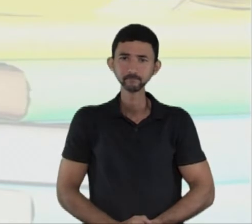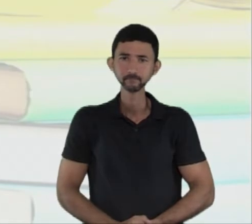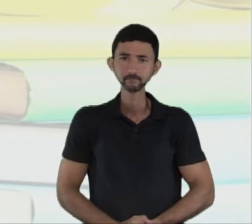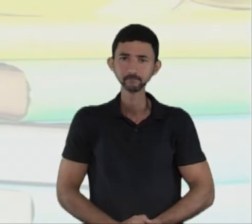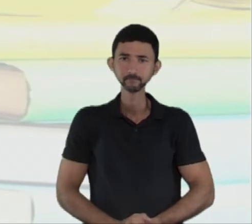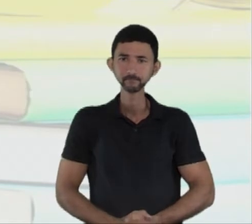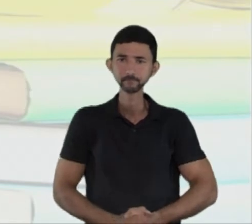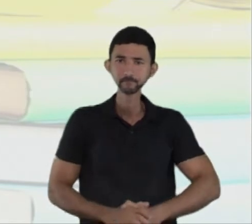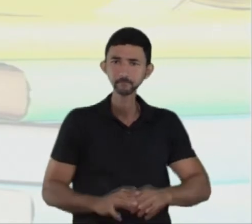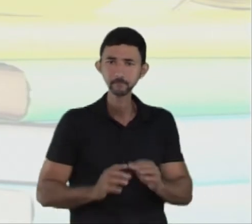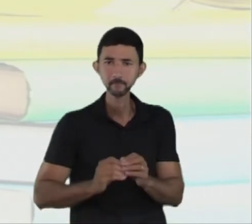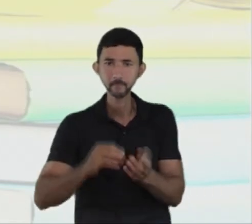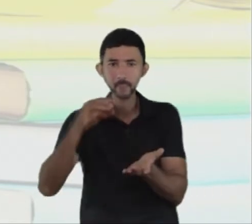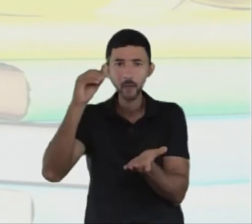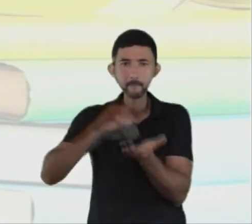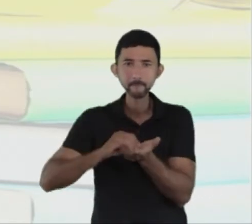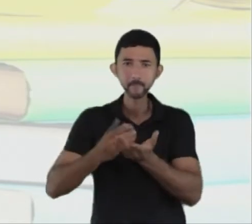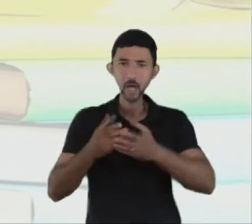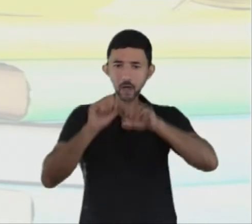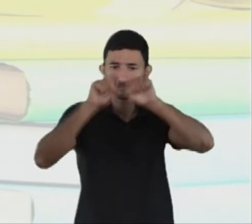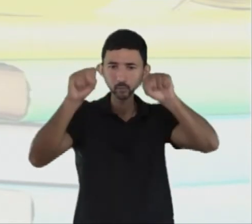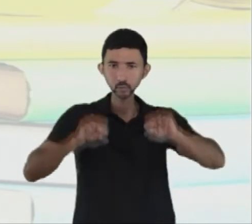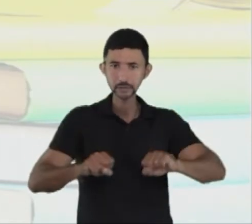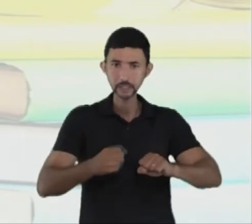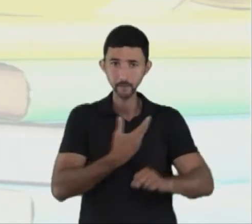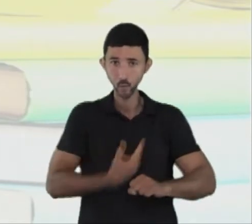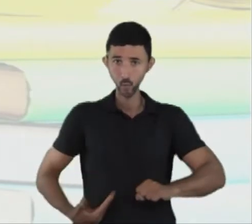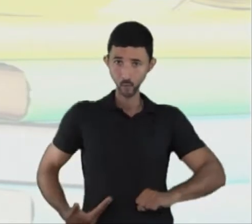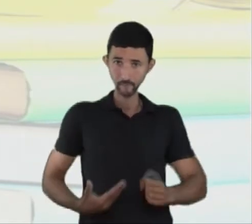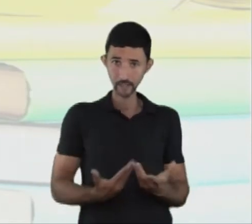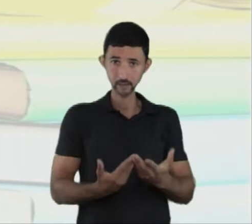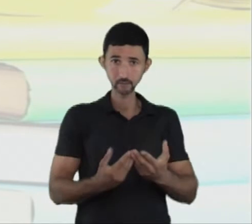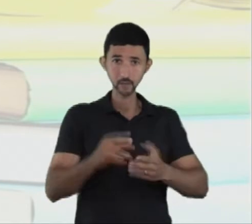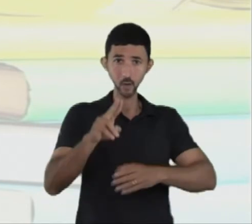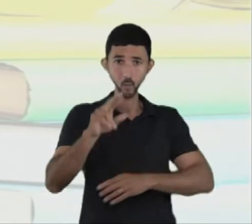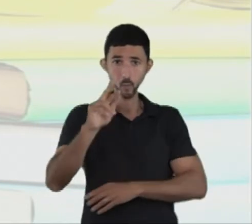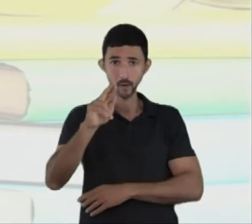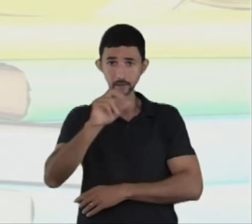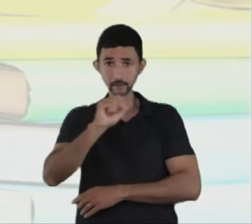O modelo de governo instaurado na União Soviética e no leste